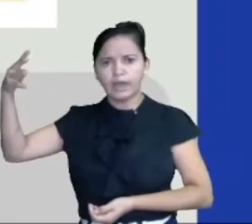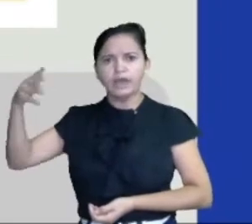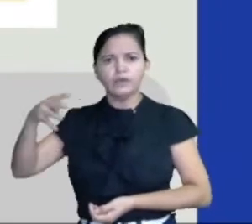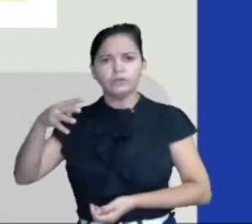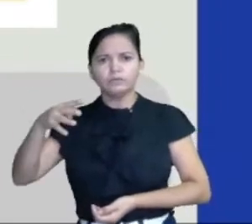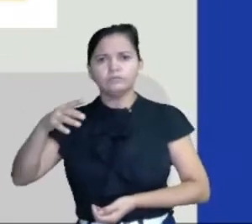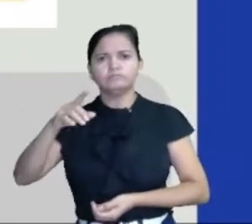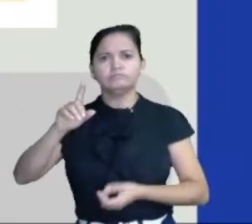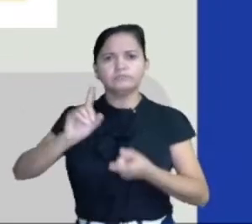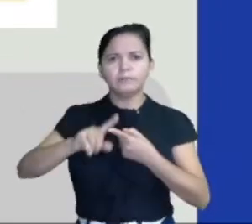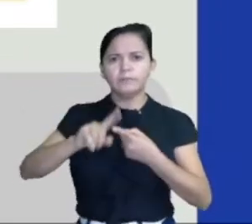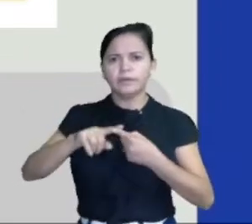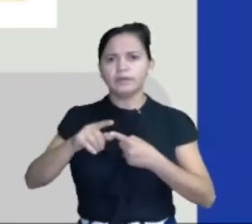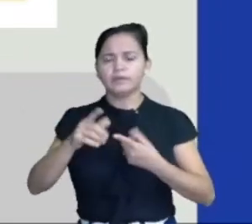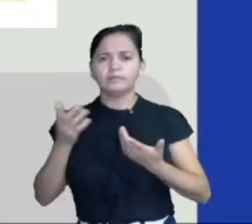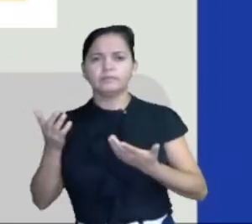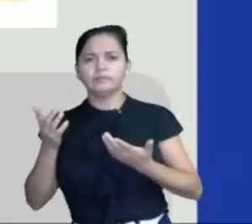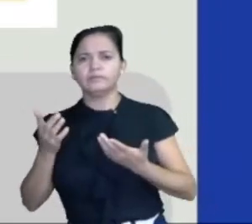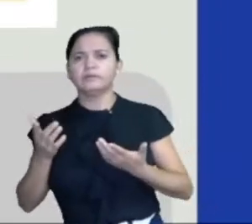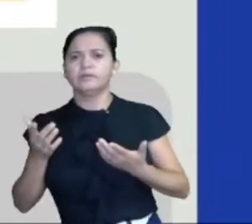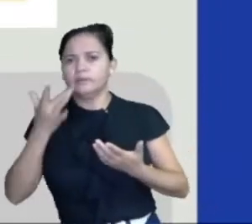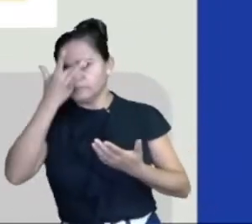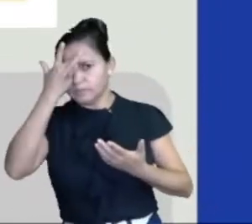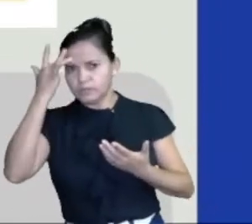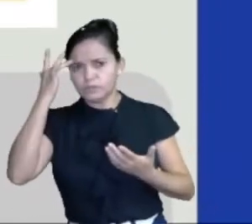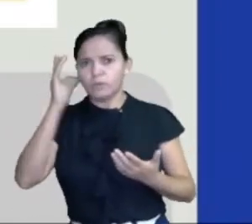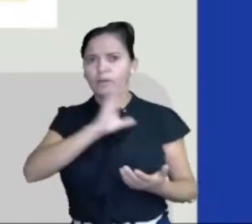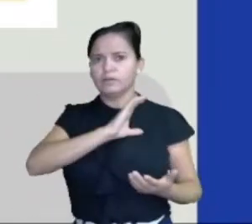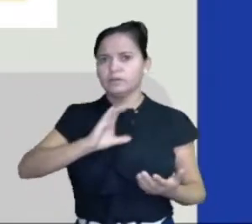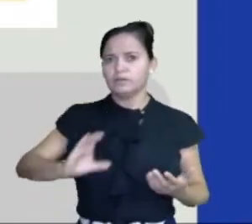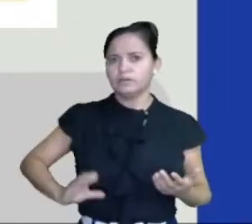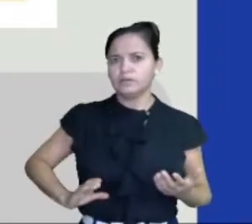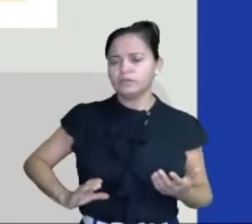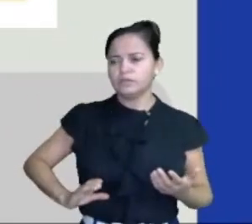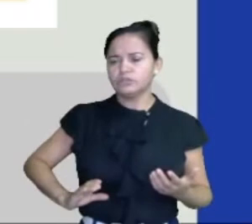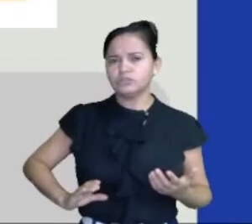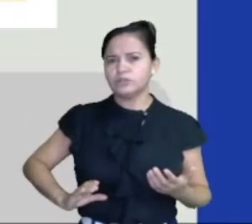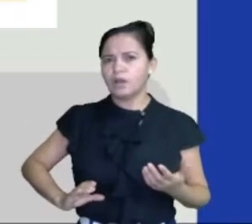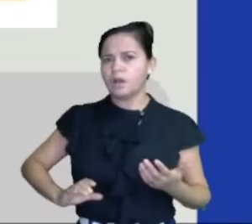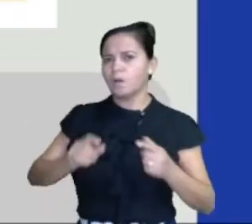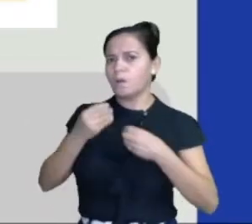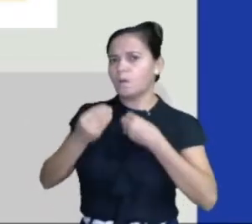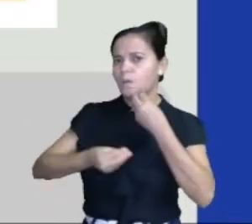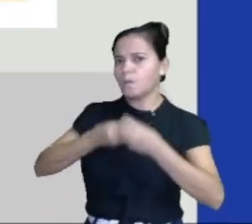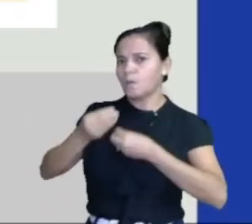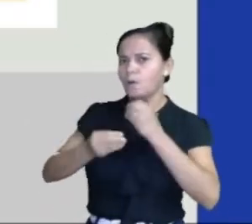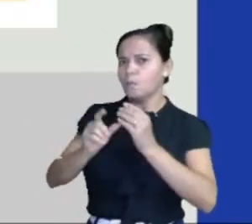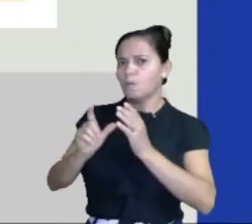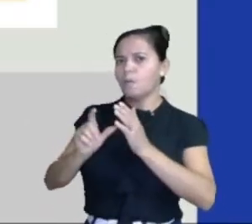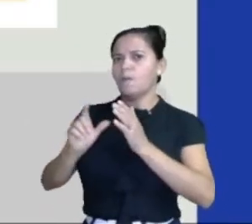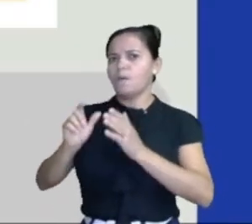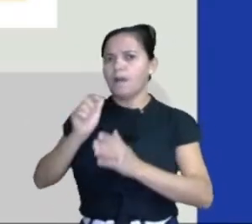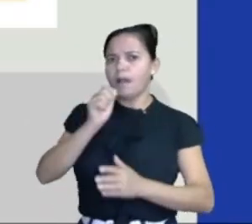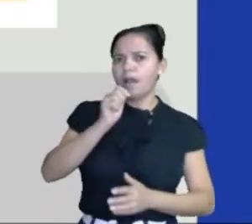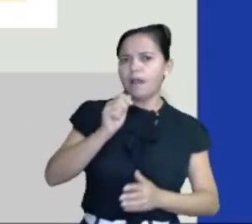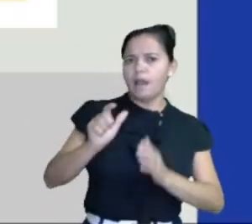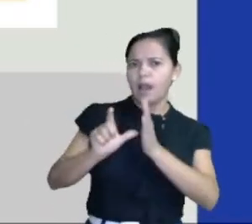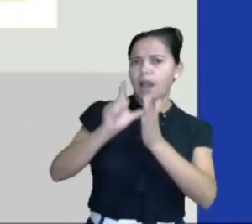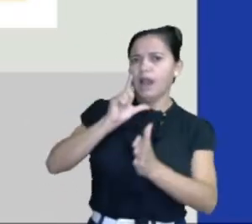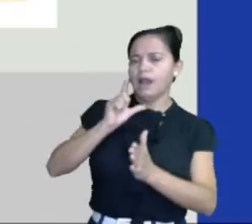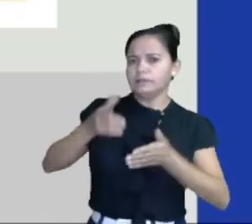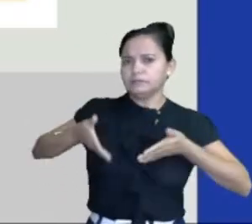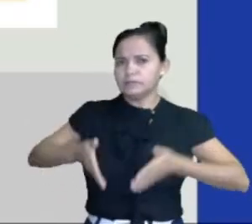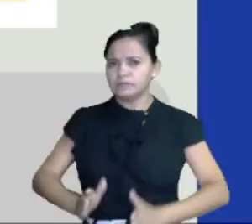ele marca os registros, os acontecimentos que se dá antes do nascimento de Cristo e depois do seu